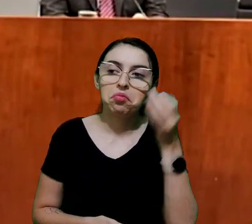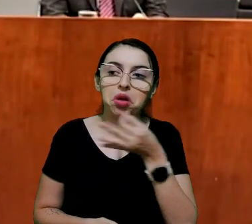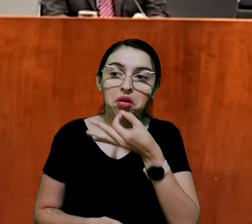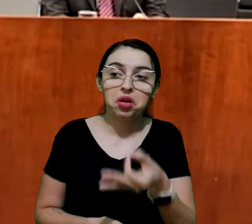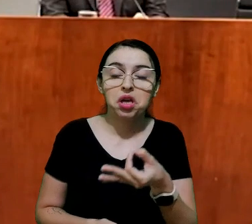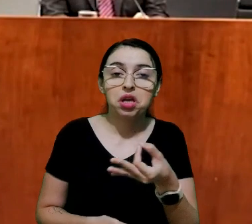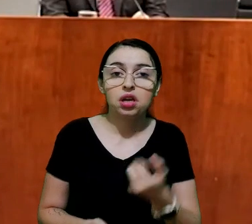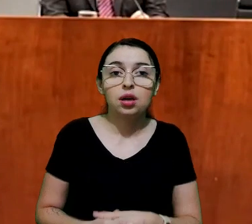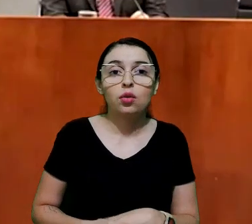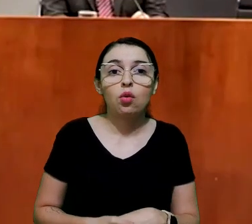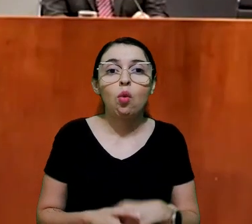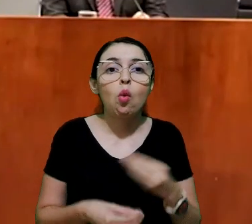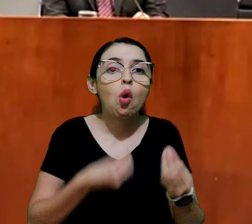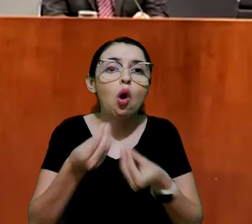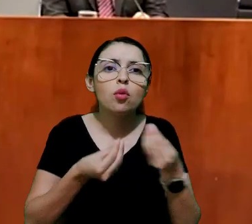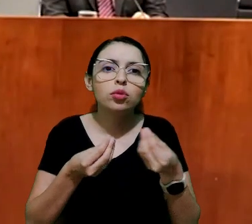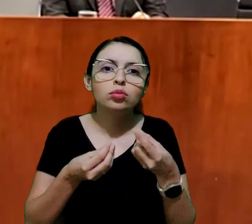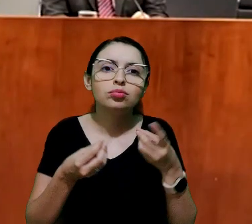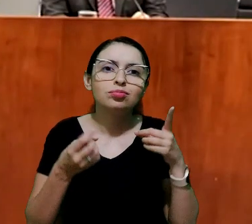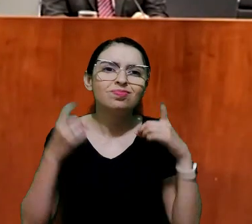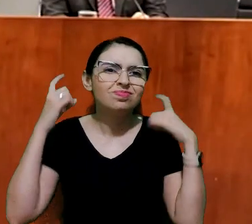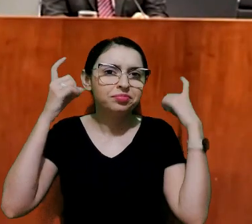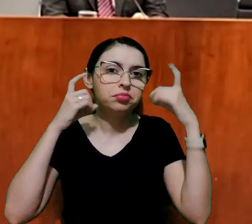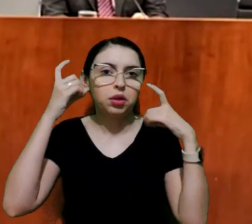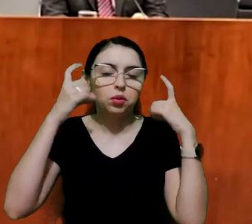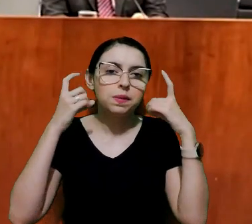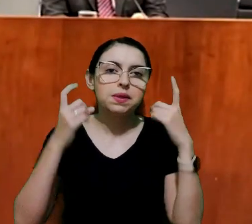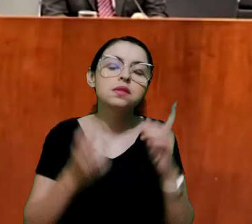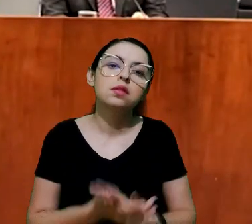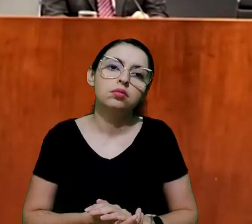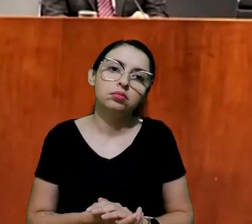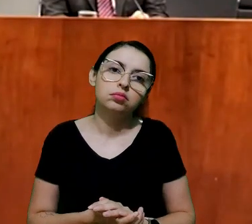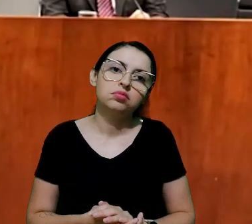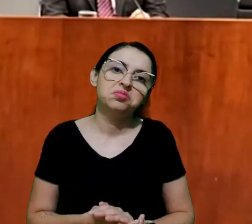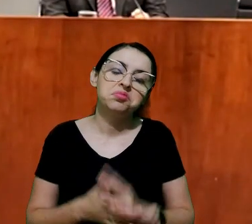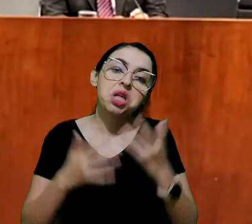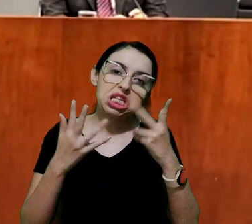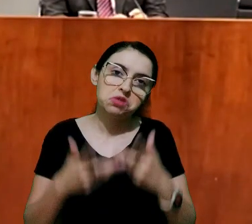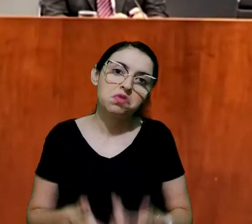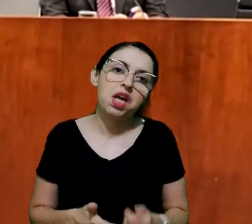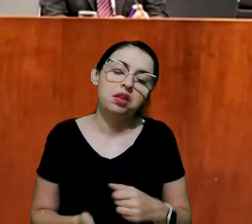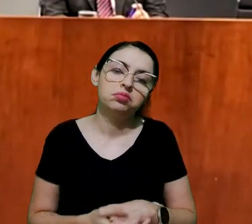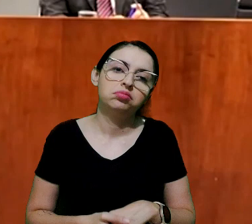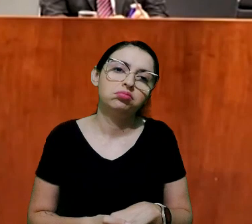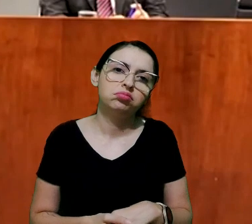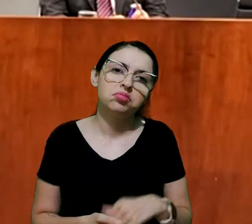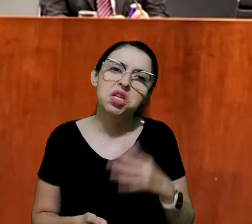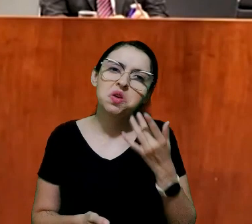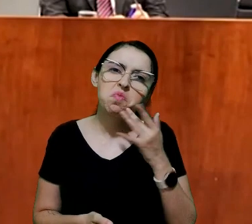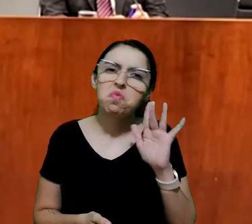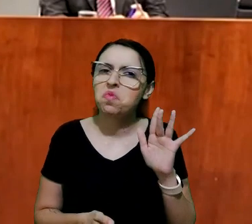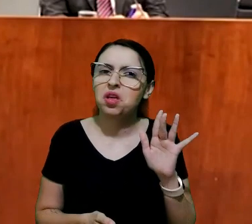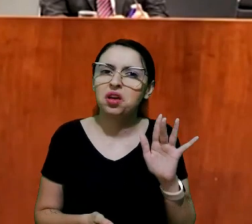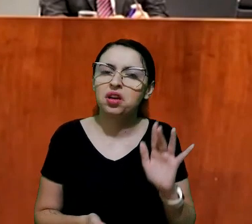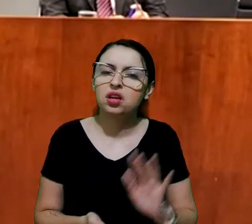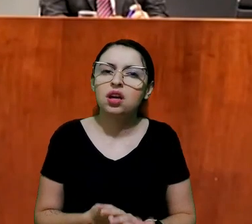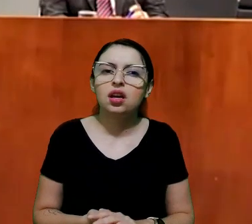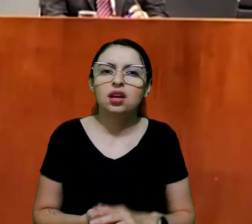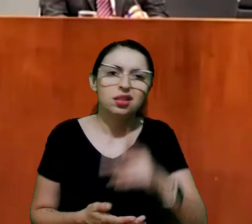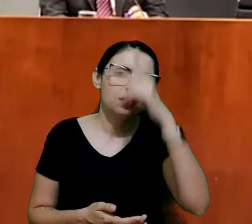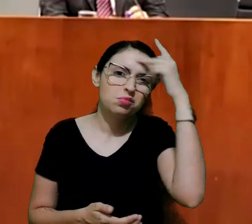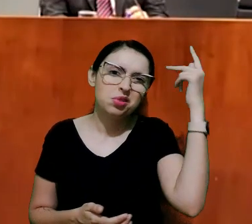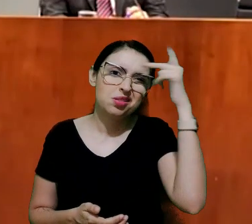se põe como preocupação. Agora, eu confesso, professor Mairan, que não acho que ninguém esteja preocupado com